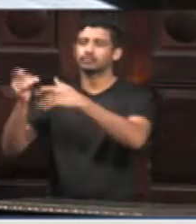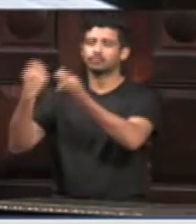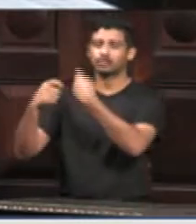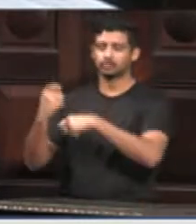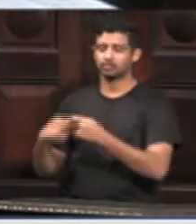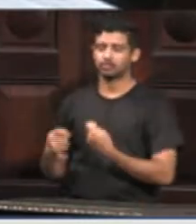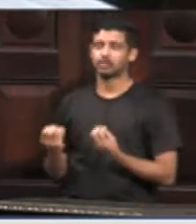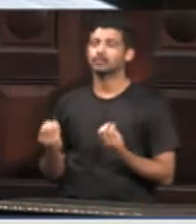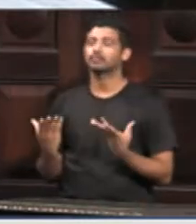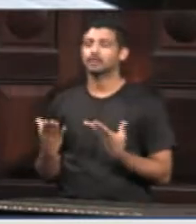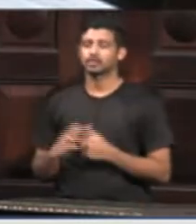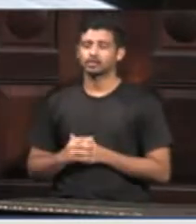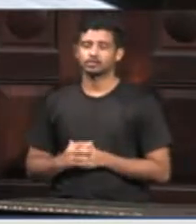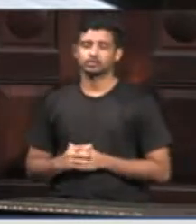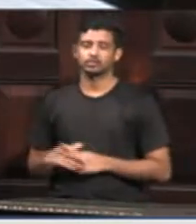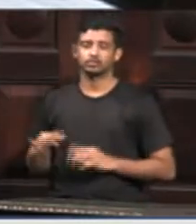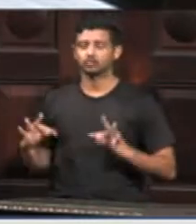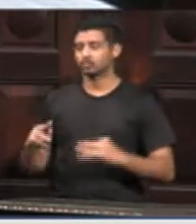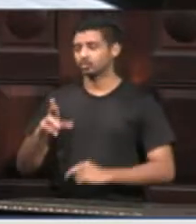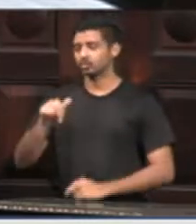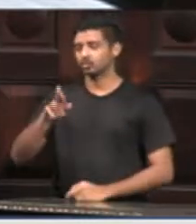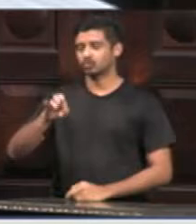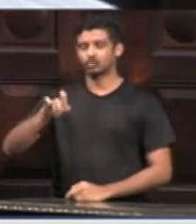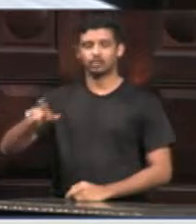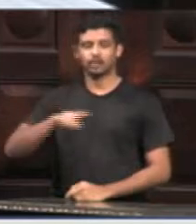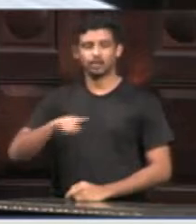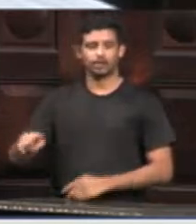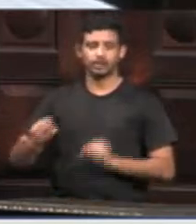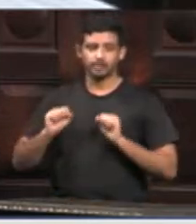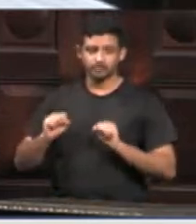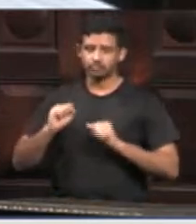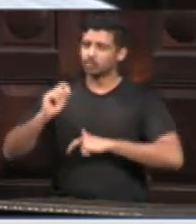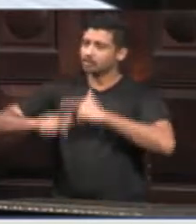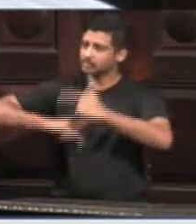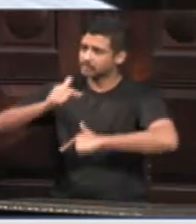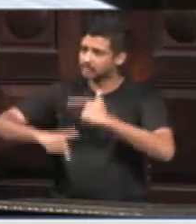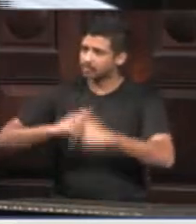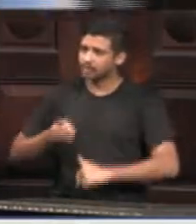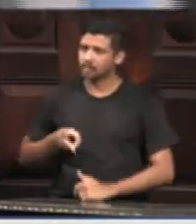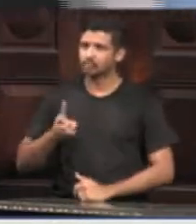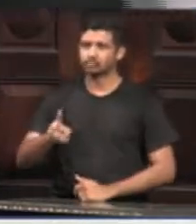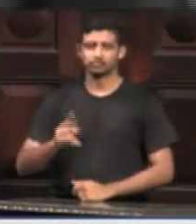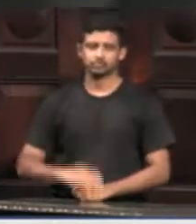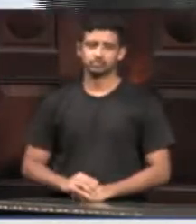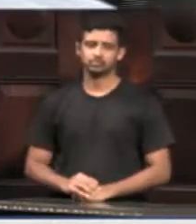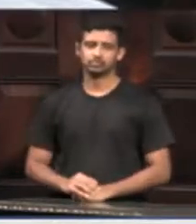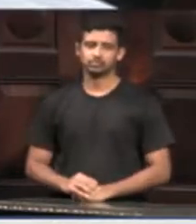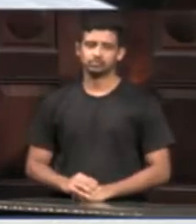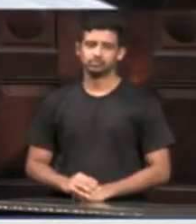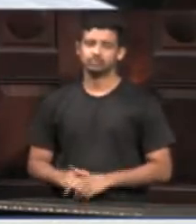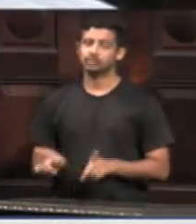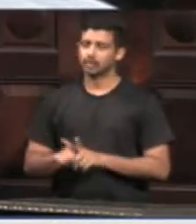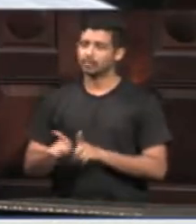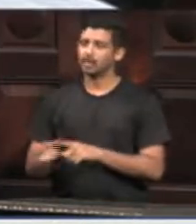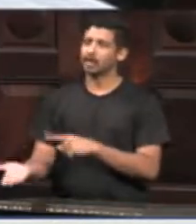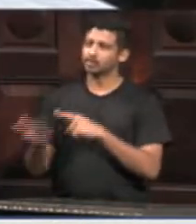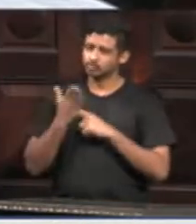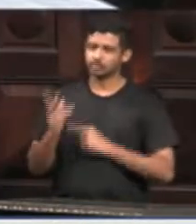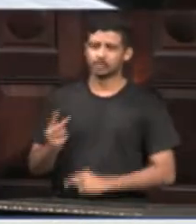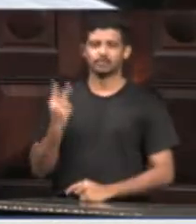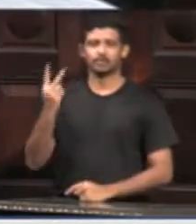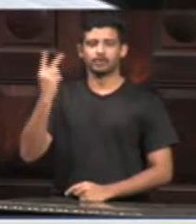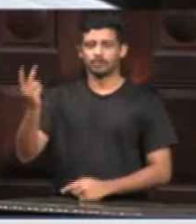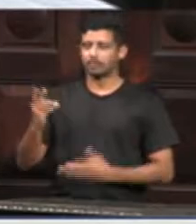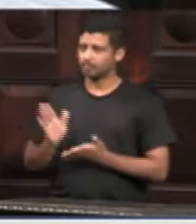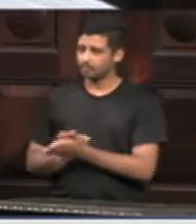pequenos produtores rurais possam estar processando, possam estar trabalhando os seus produtos e assim agregando valor. Então, dou parabéns